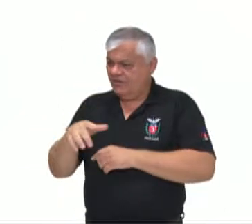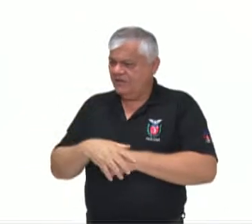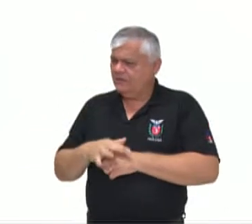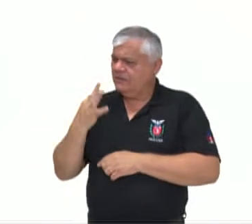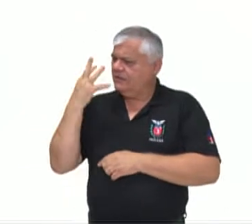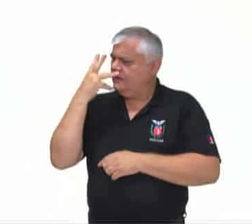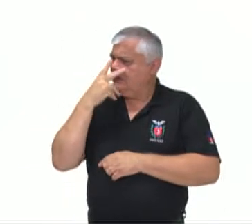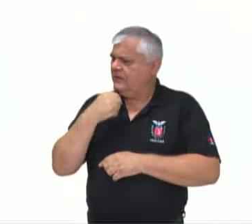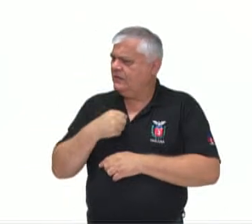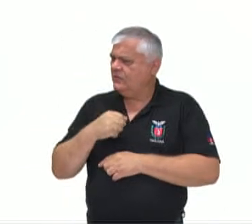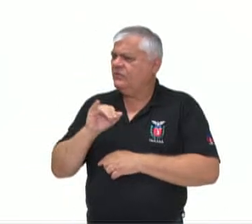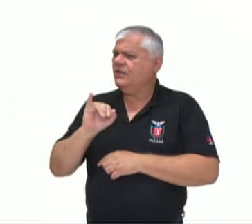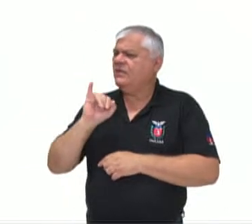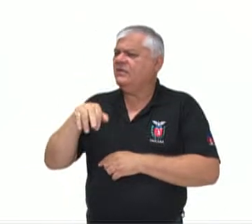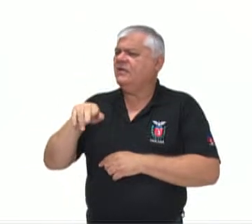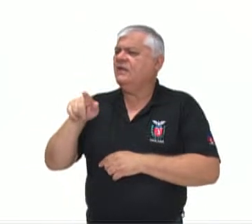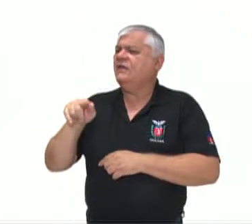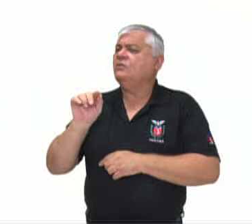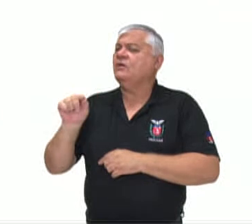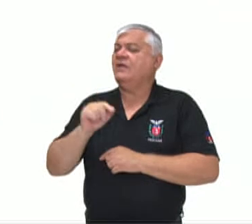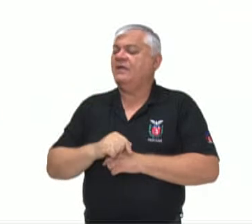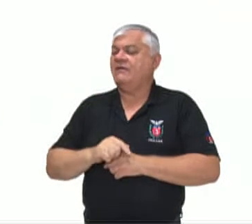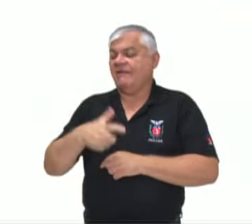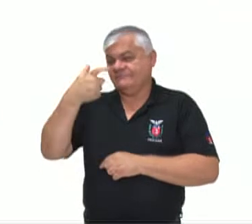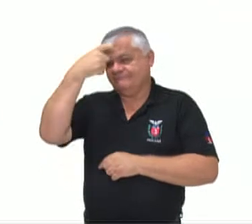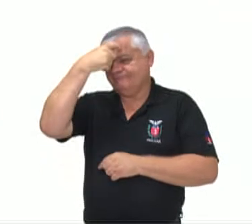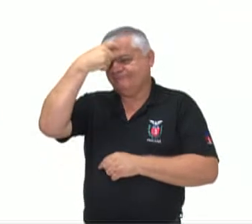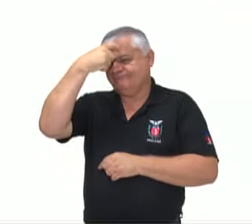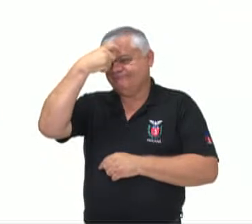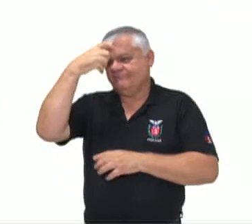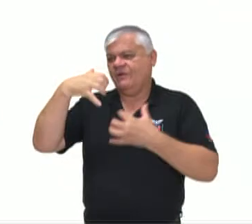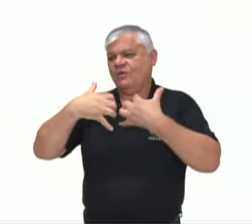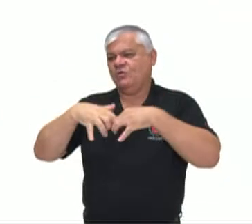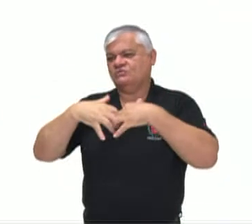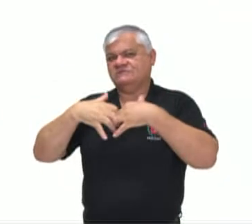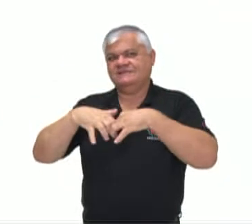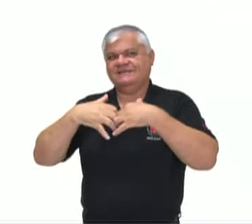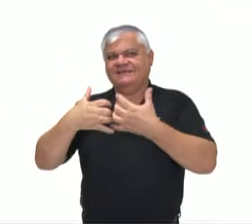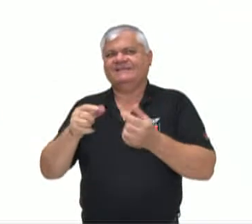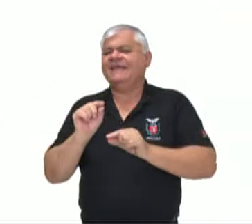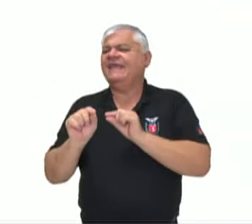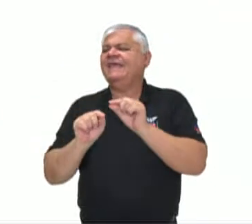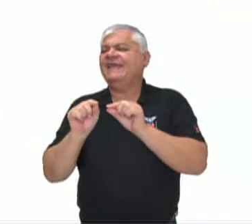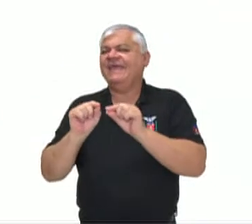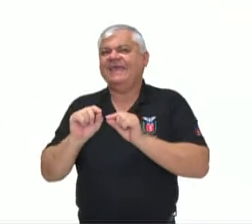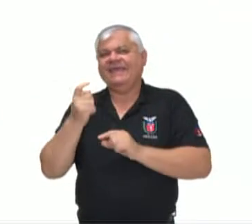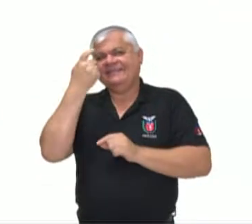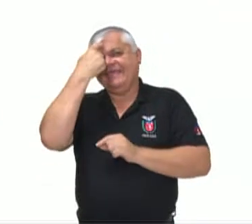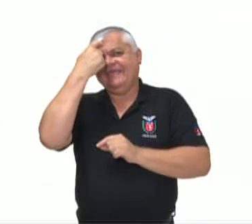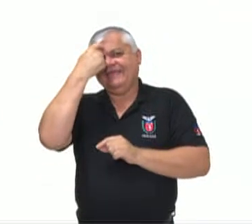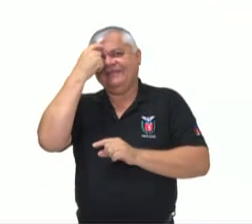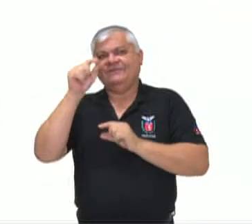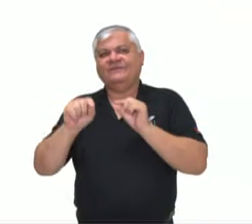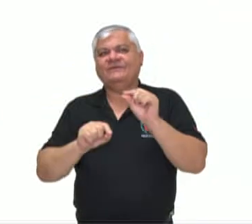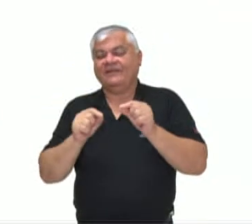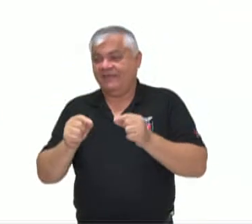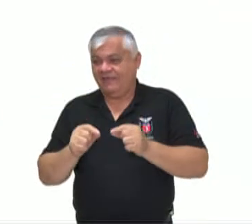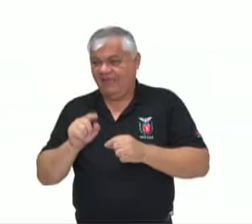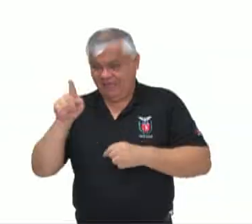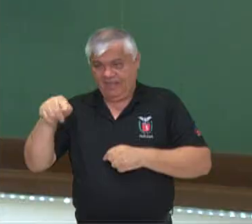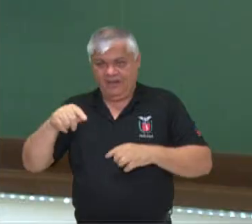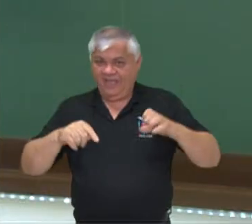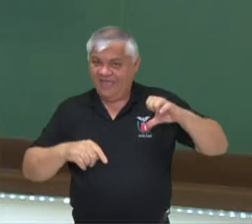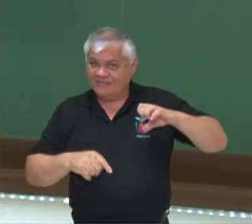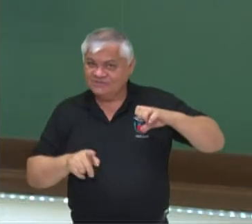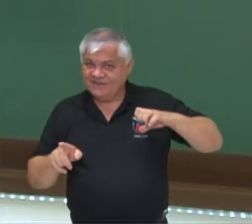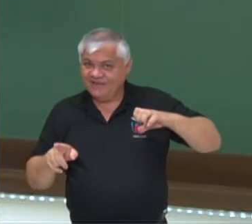"Inquilino? Que inquilino? Esse que a gente tem aqui dentro, né? Que inquilino é esse, né? Será que a personagem Mafalda teve uma atitude